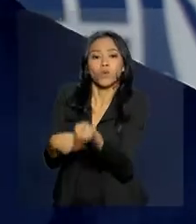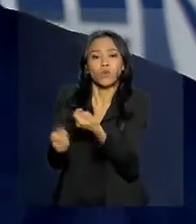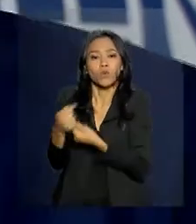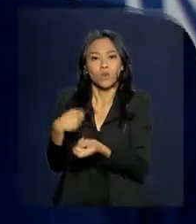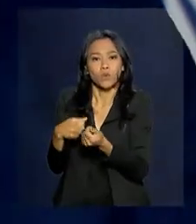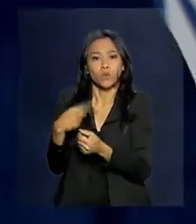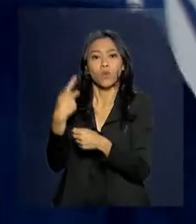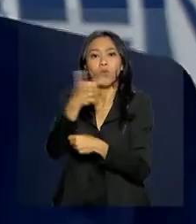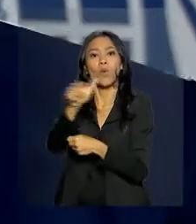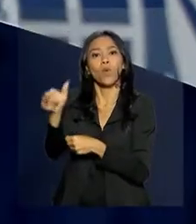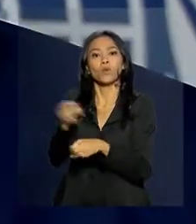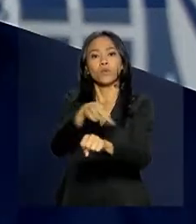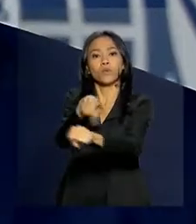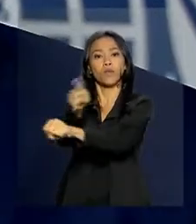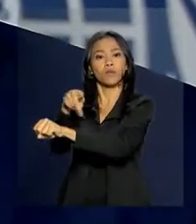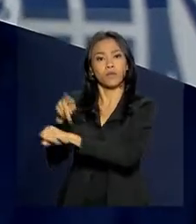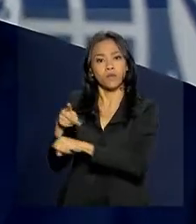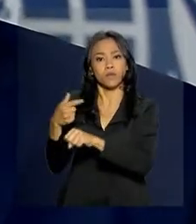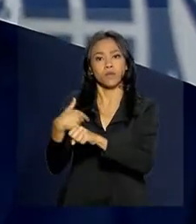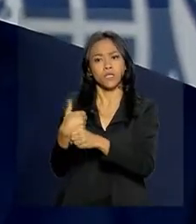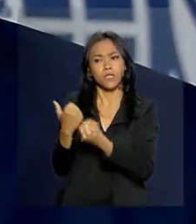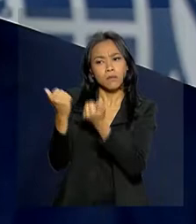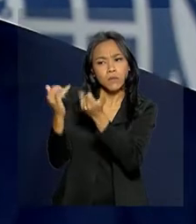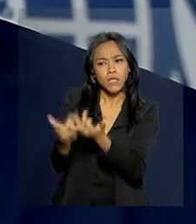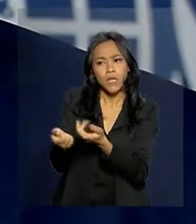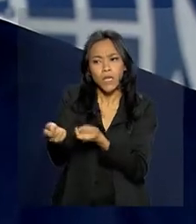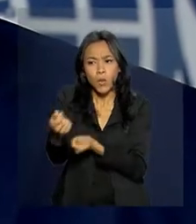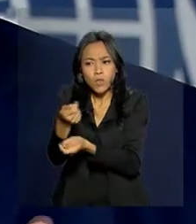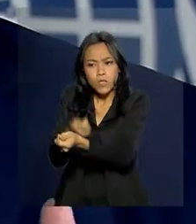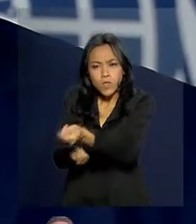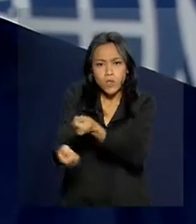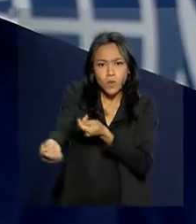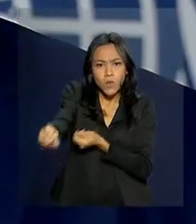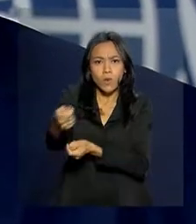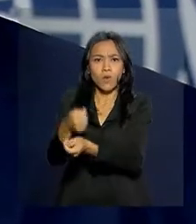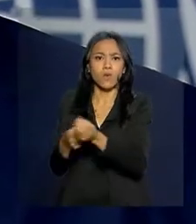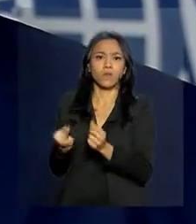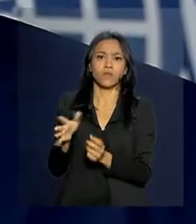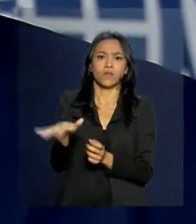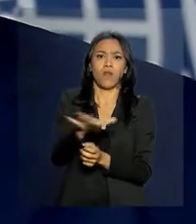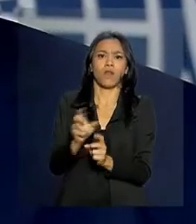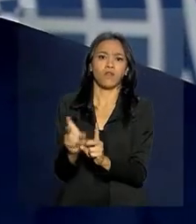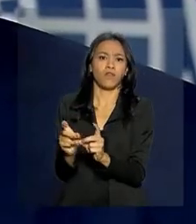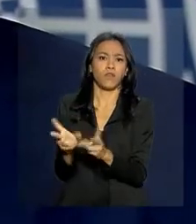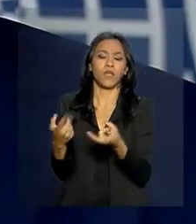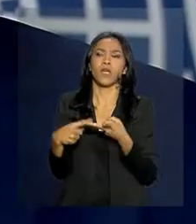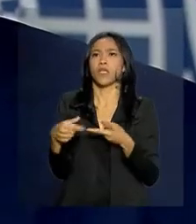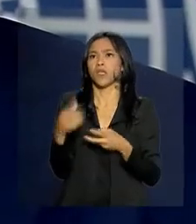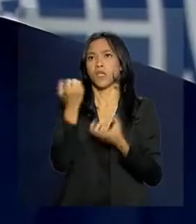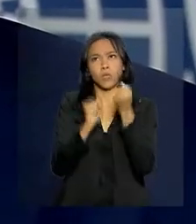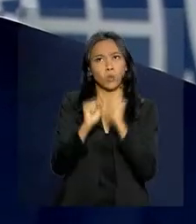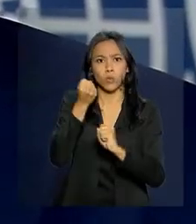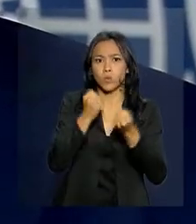incrementa aumenta as negociações comerciais com industriais